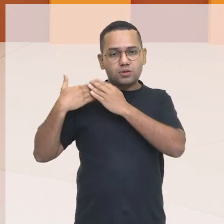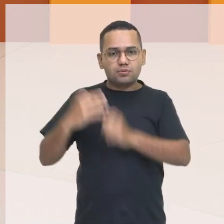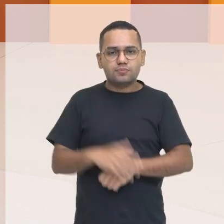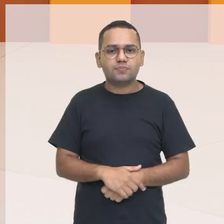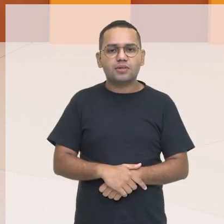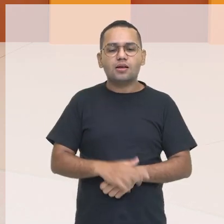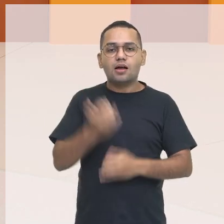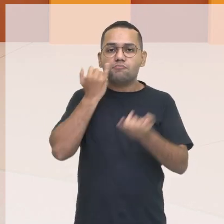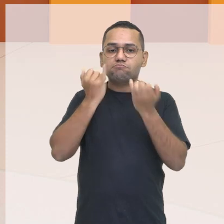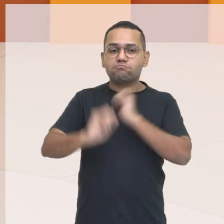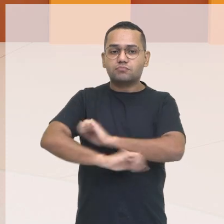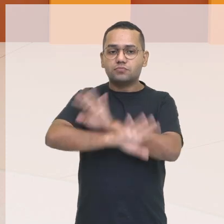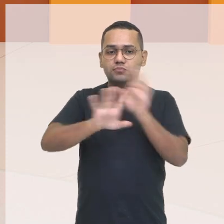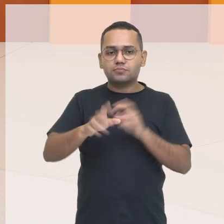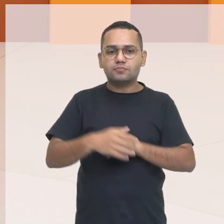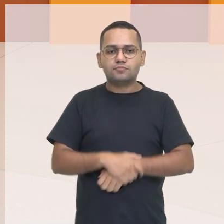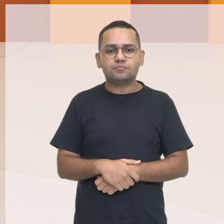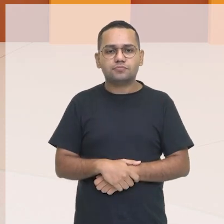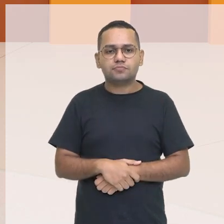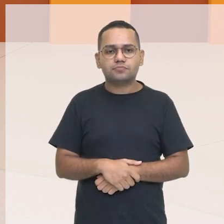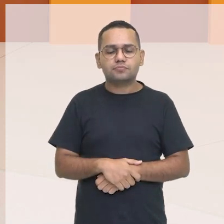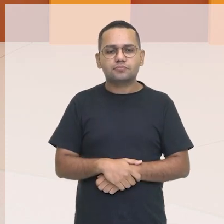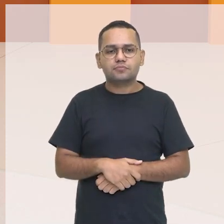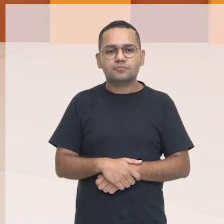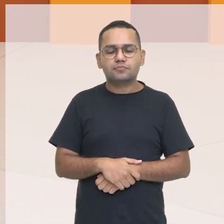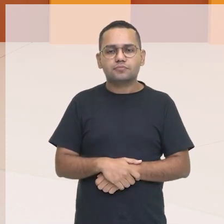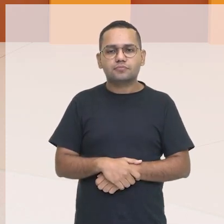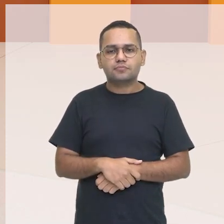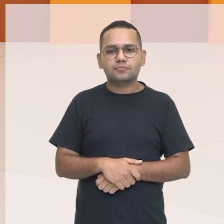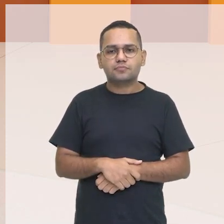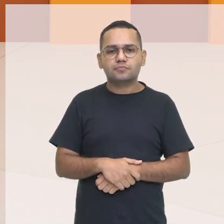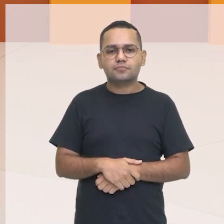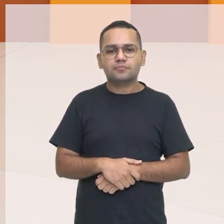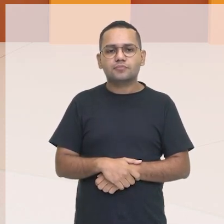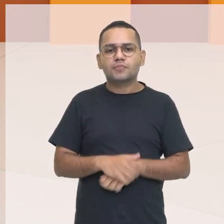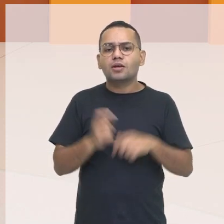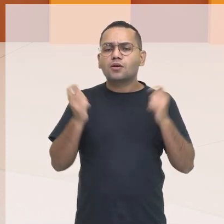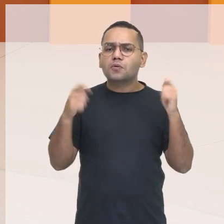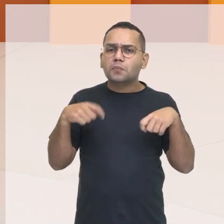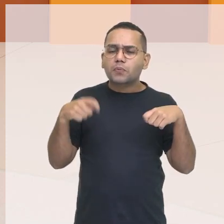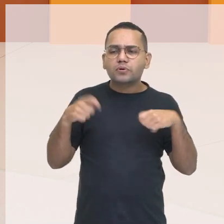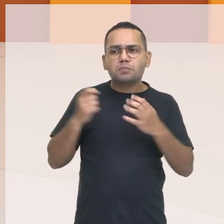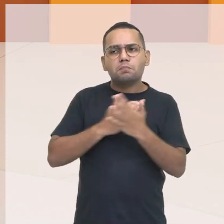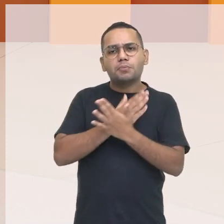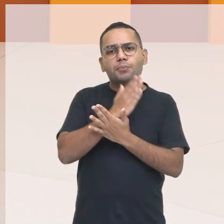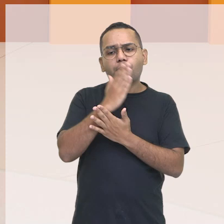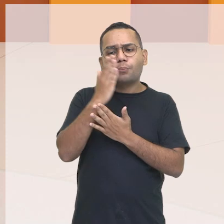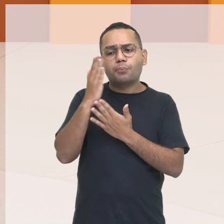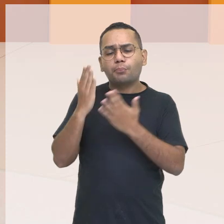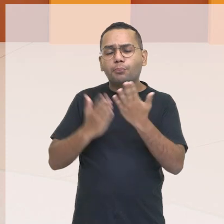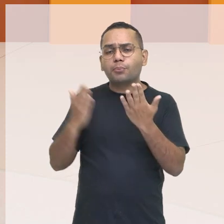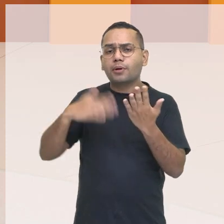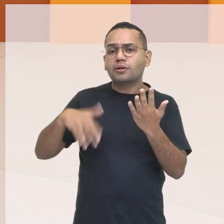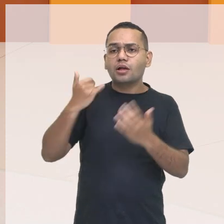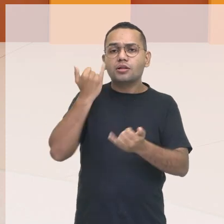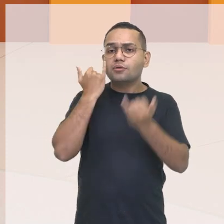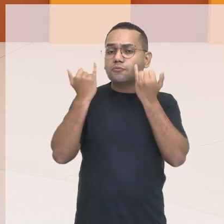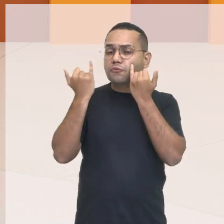a transparência e os possíveis vieses, né,